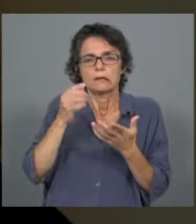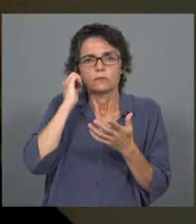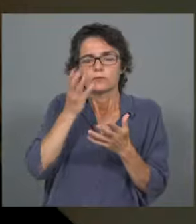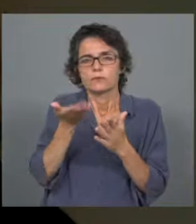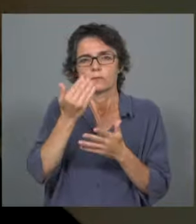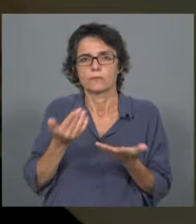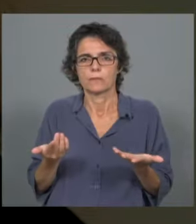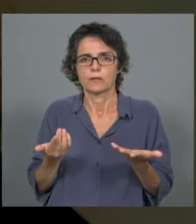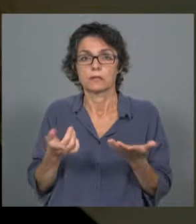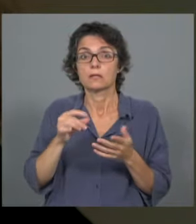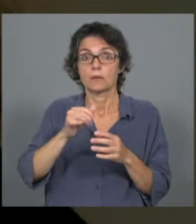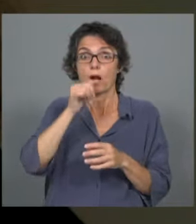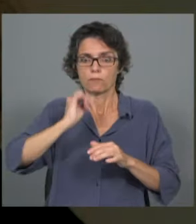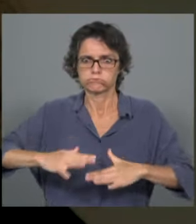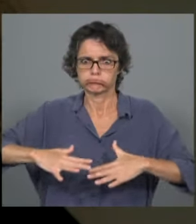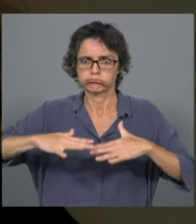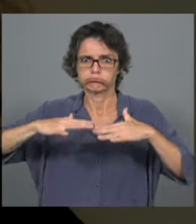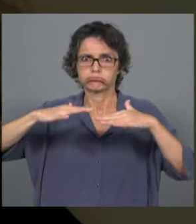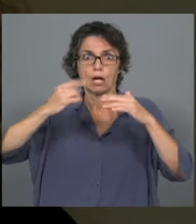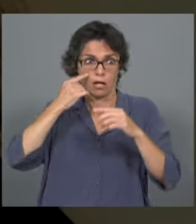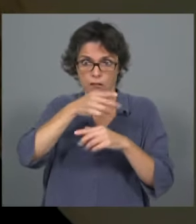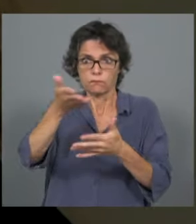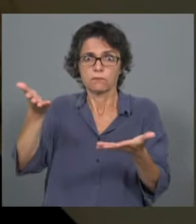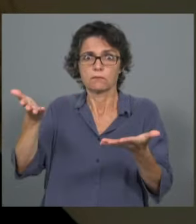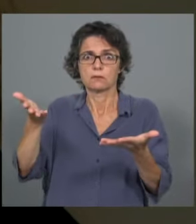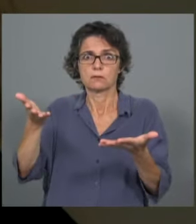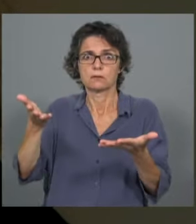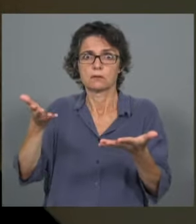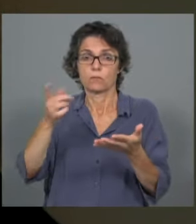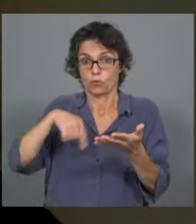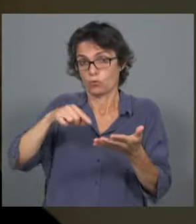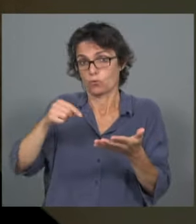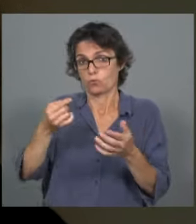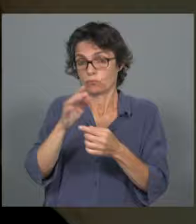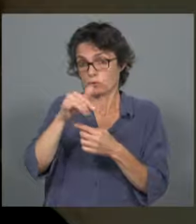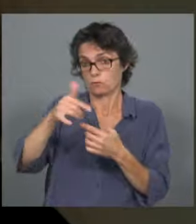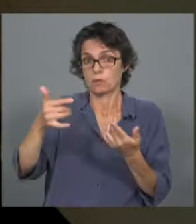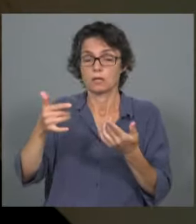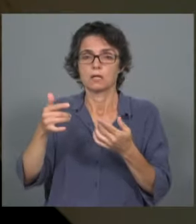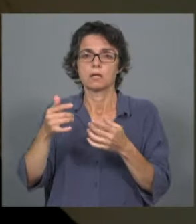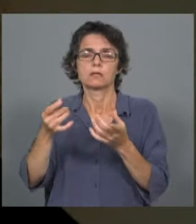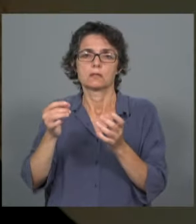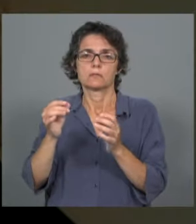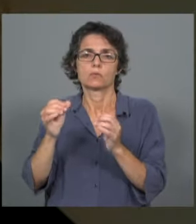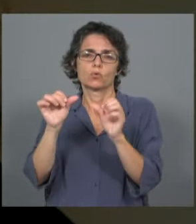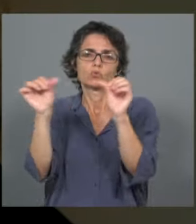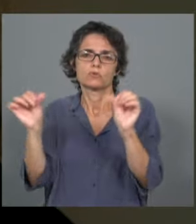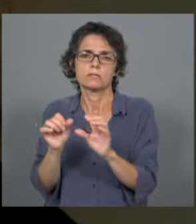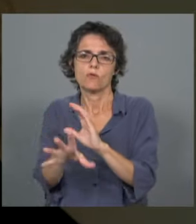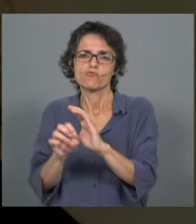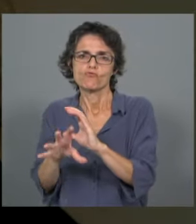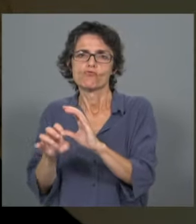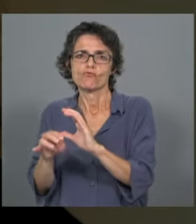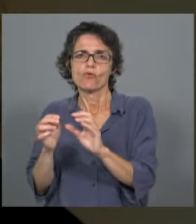acontecem inundações, nós temos bons sistemas de drenação em